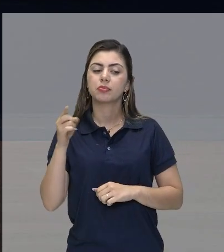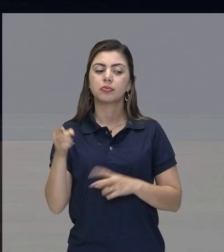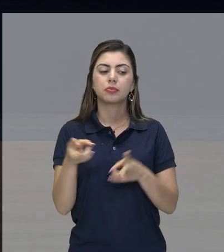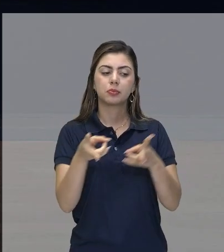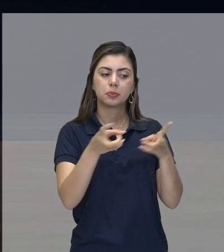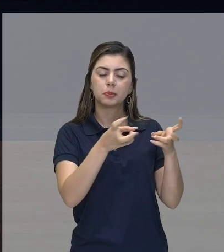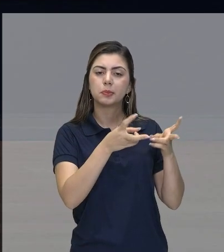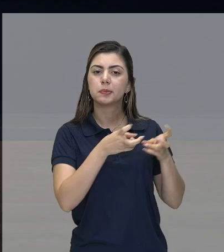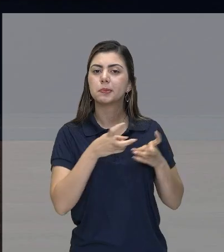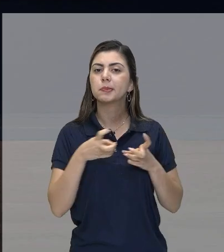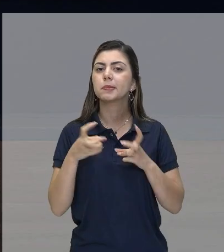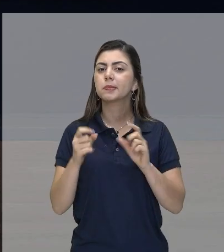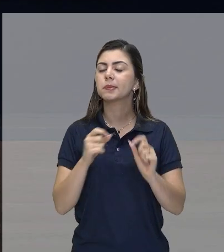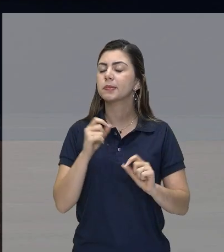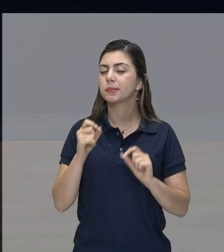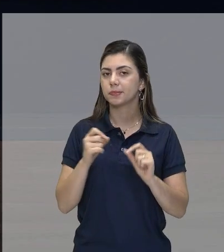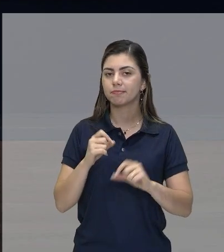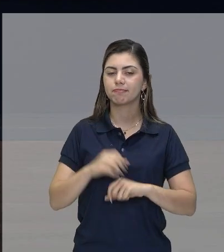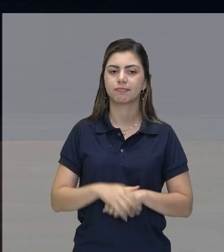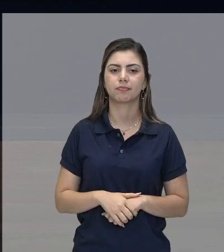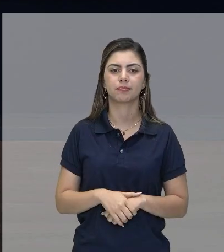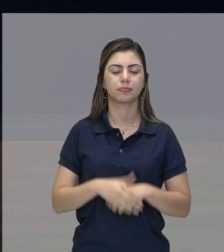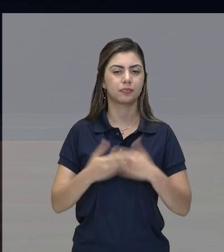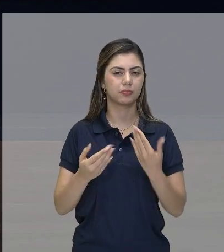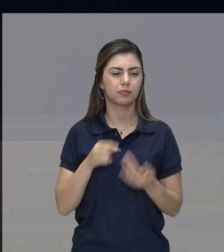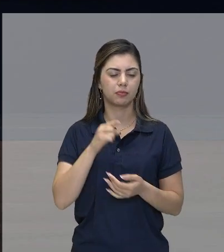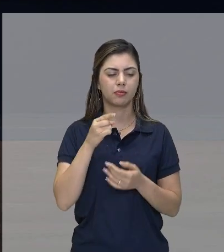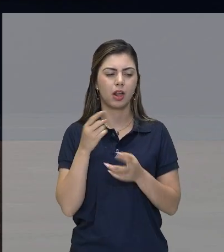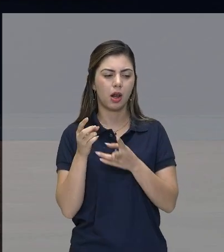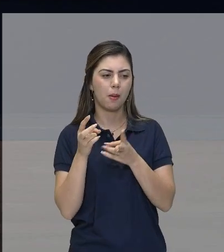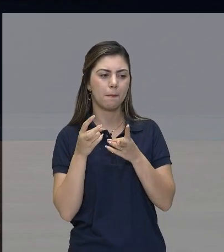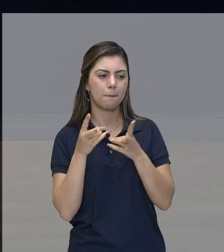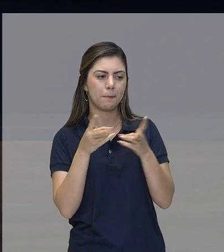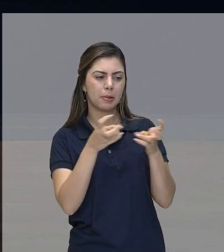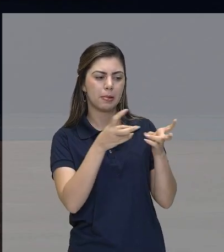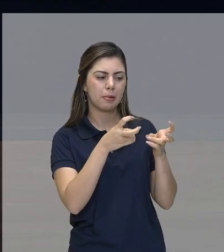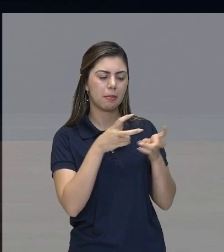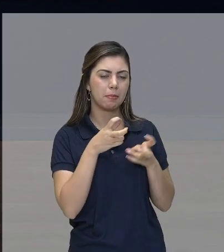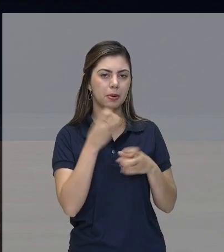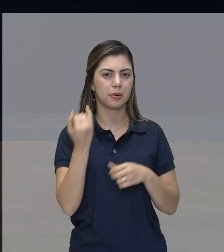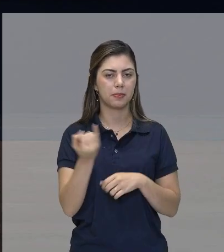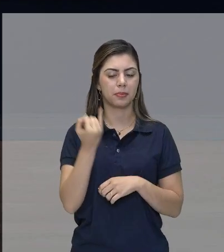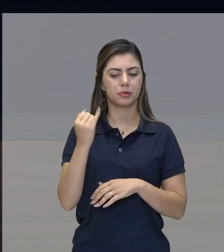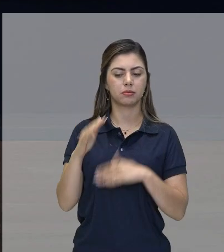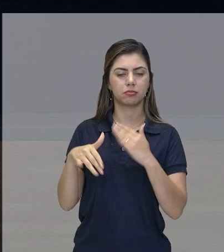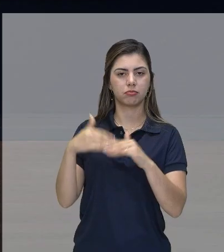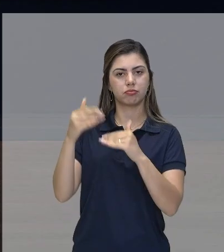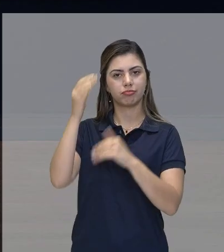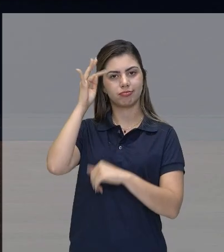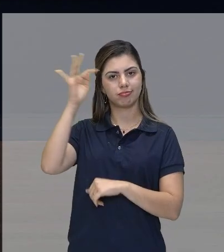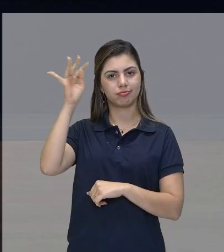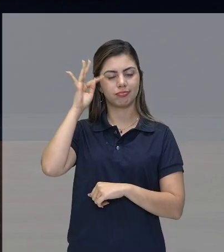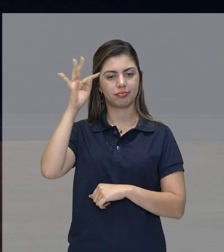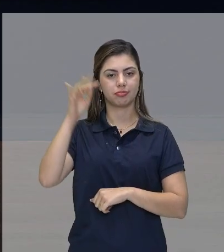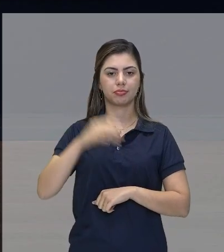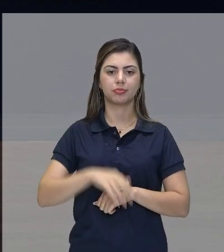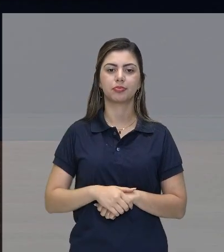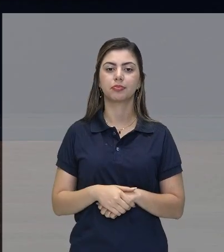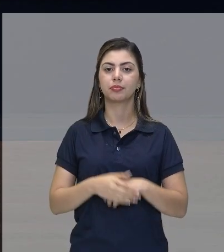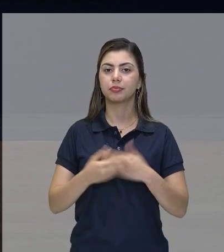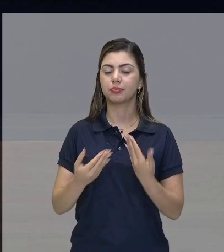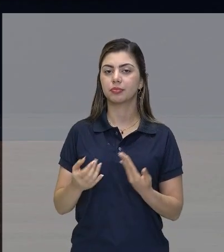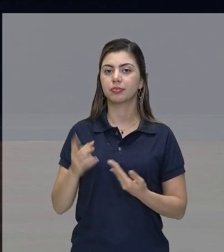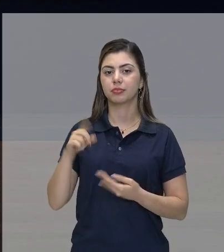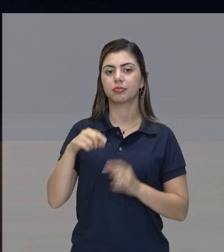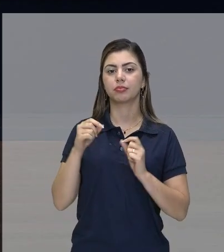observações feitas durante a viagem foram fundamentais para o desenvolvimento da teoria da evolução. Né? Quando a gente fala ali da